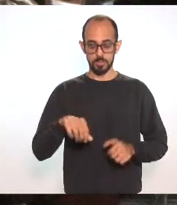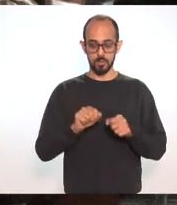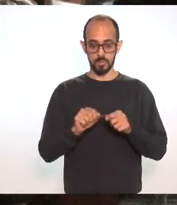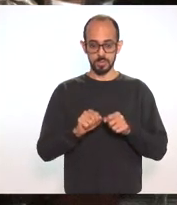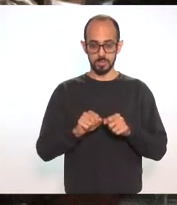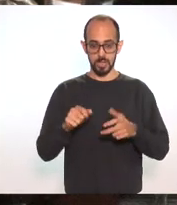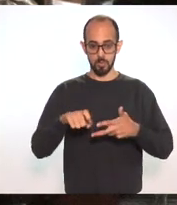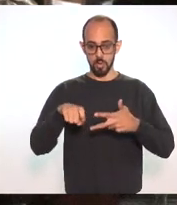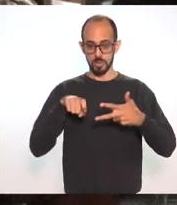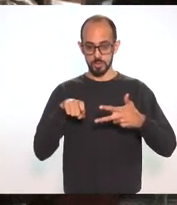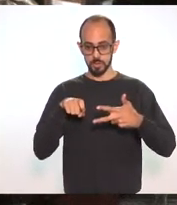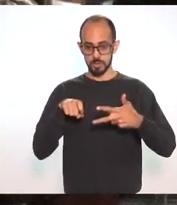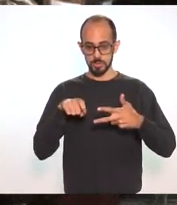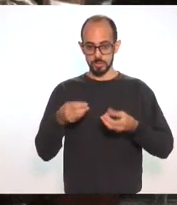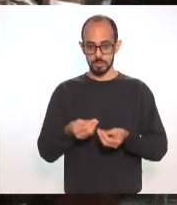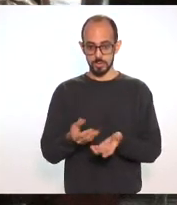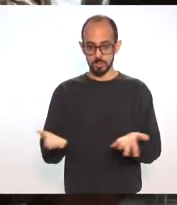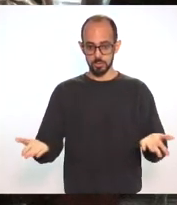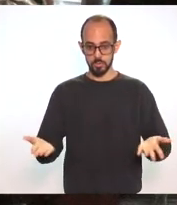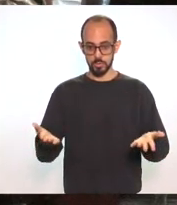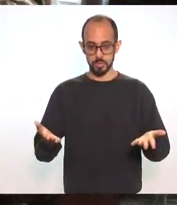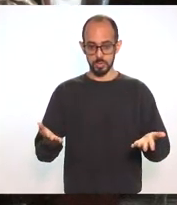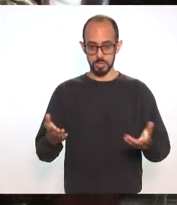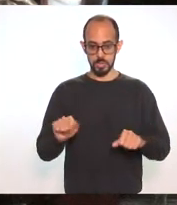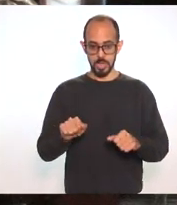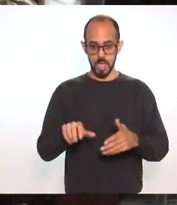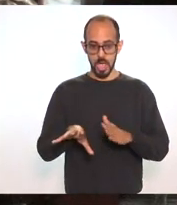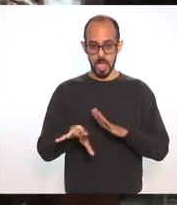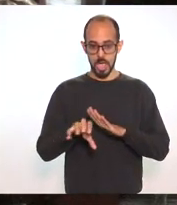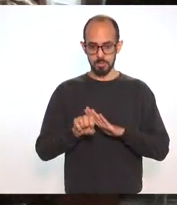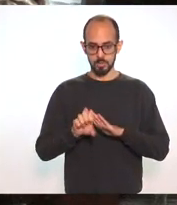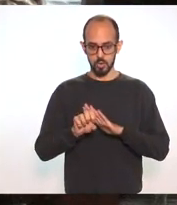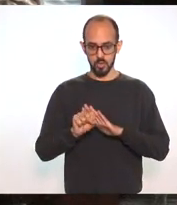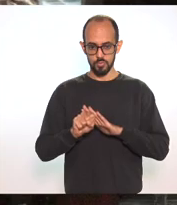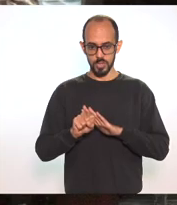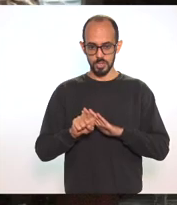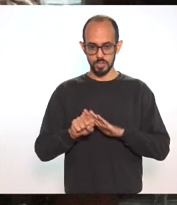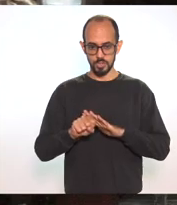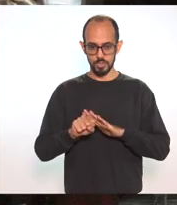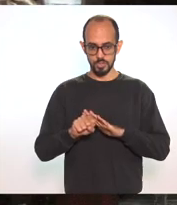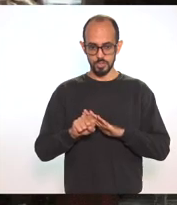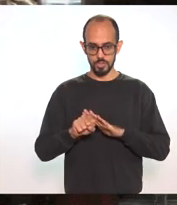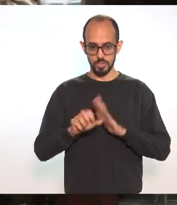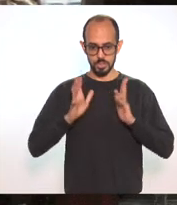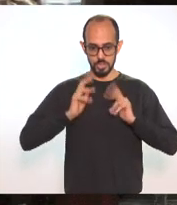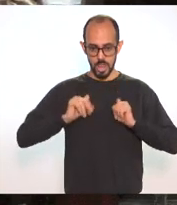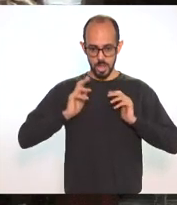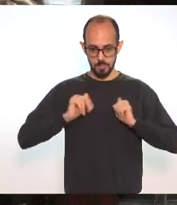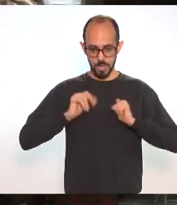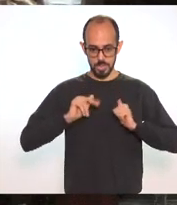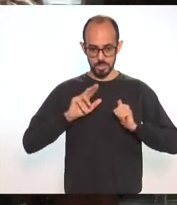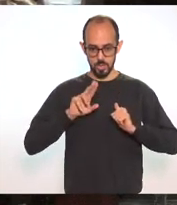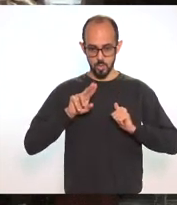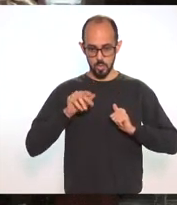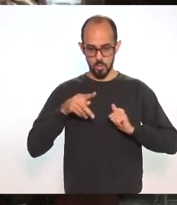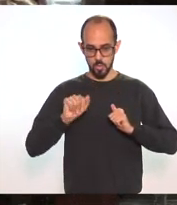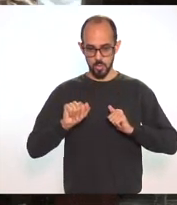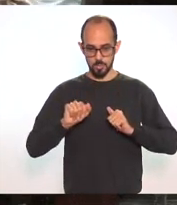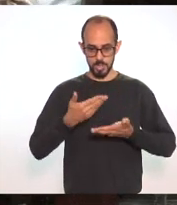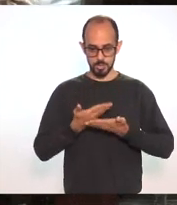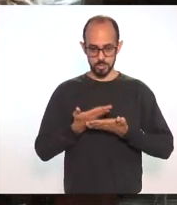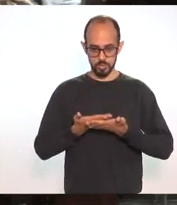a distribuição de absorventes higiênicos em escolas públicas da rede estadual do ensino, hospitais, UPAs e centros de referência de assistência social do Rio de